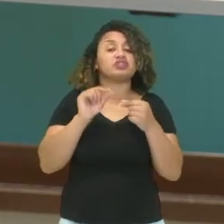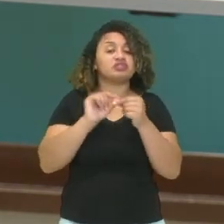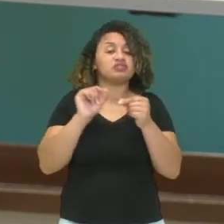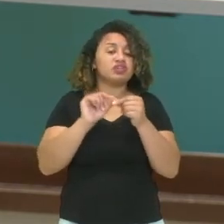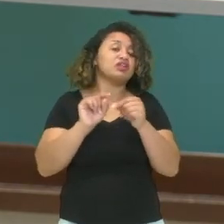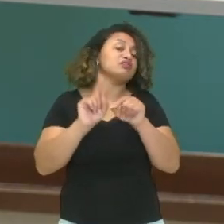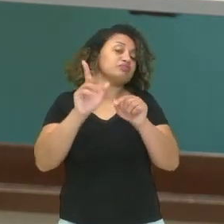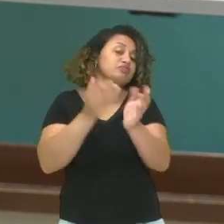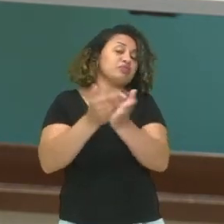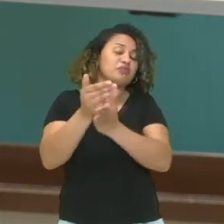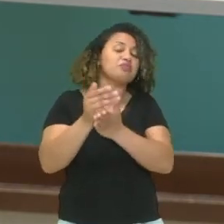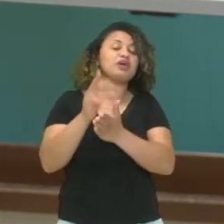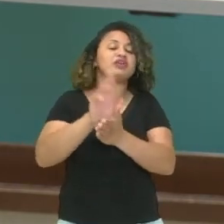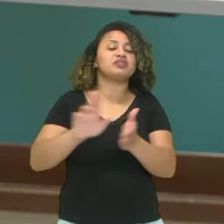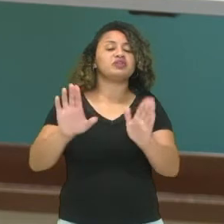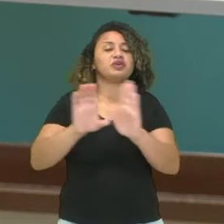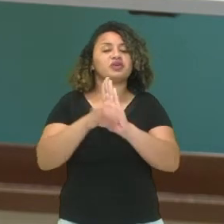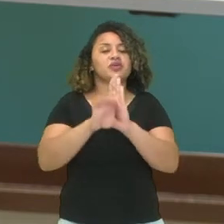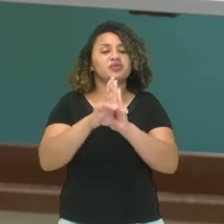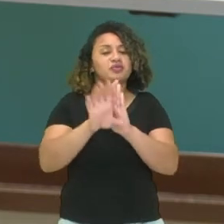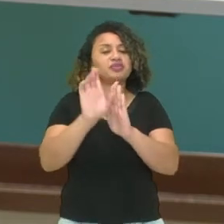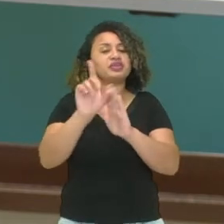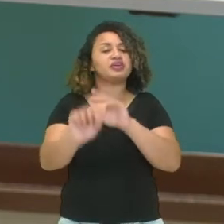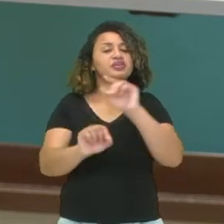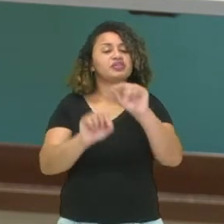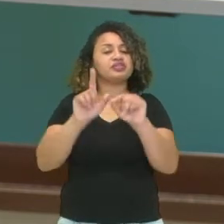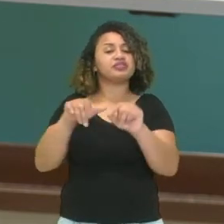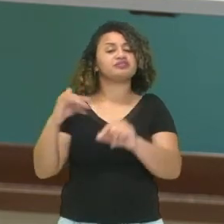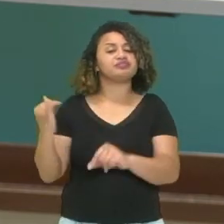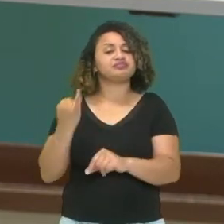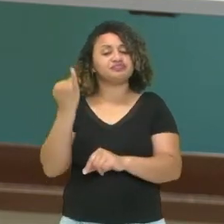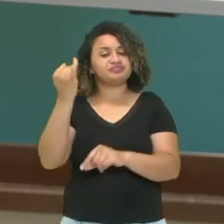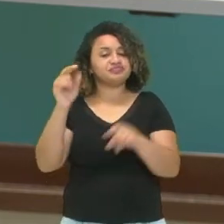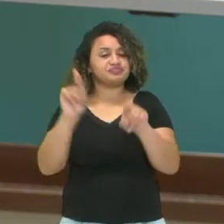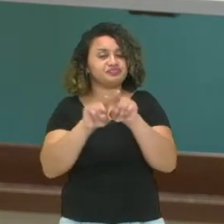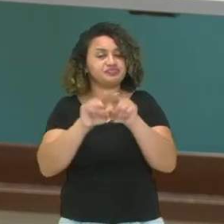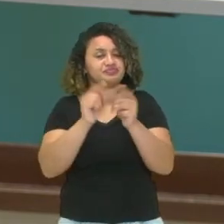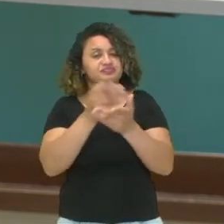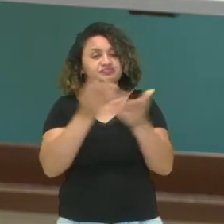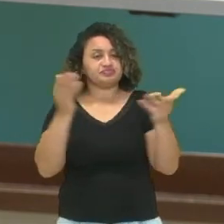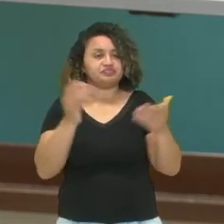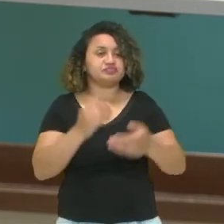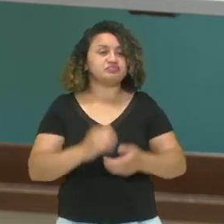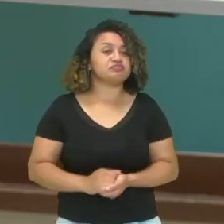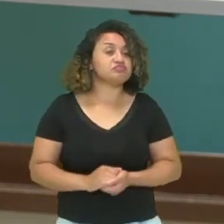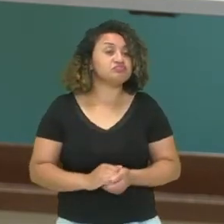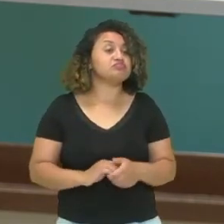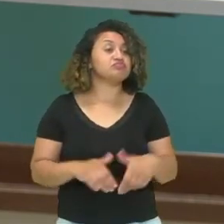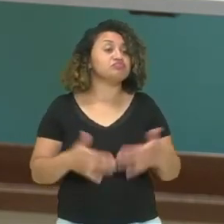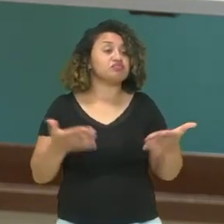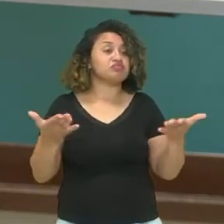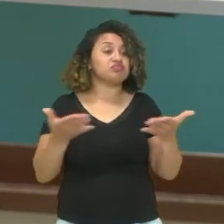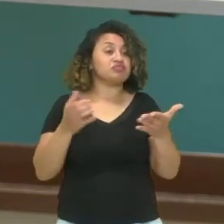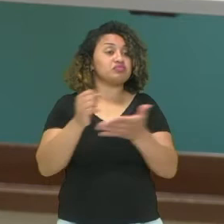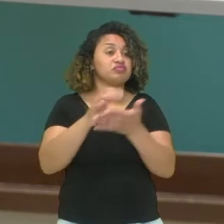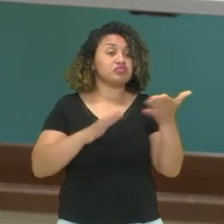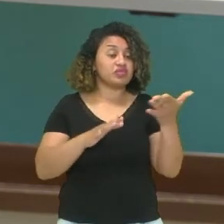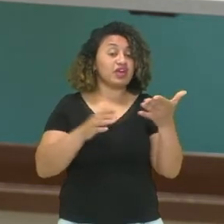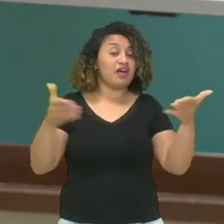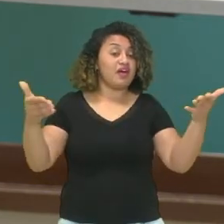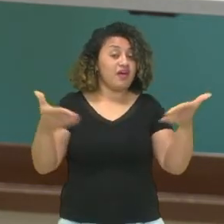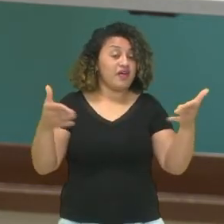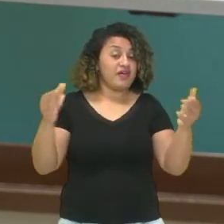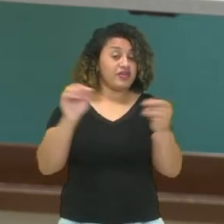utilizarem esse conceito que é bastante importante para vocês. Agora eu vou fazer um exercício que nós vamos fazer